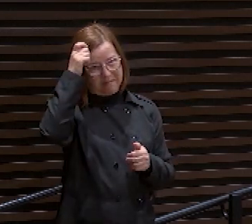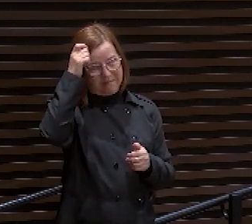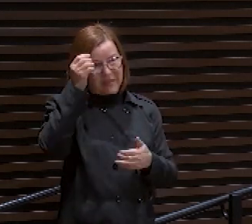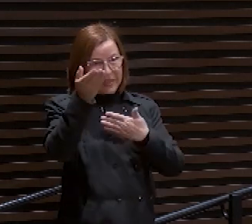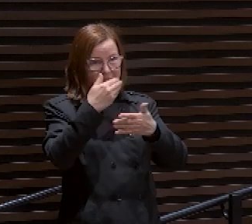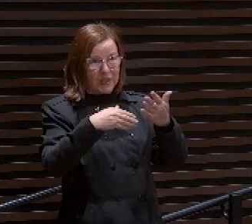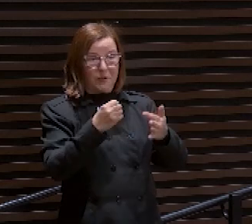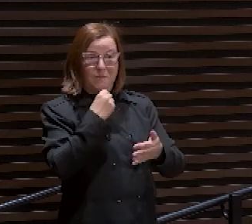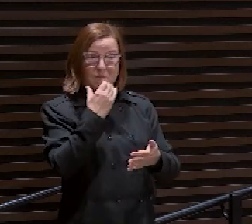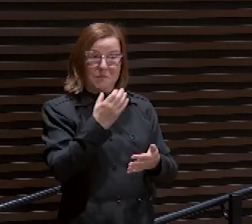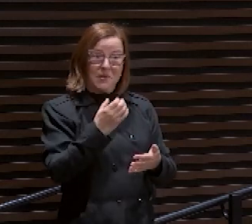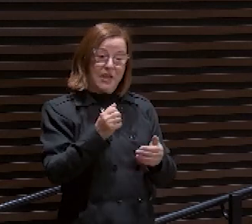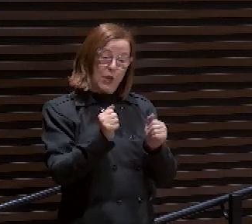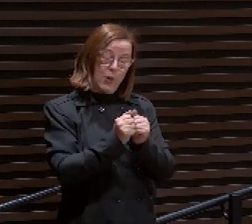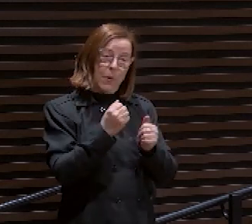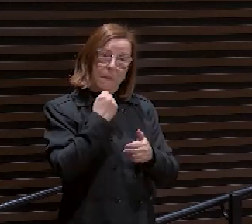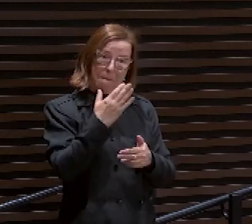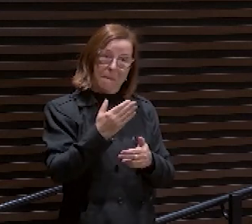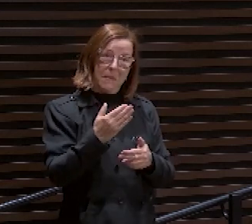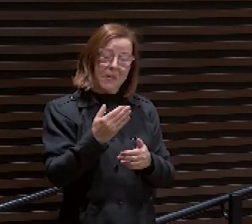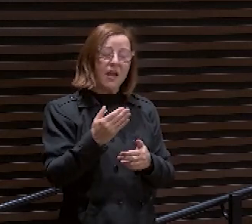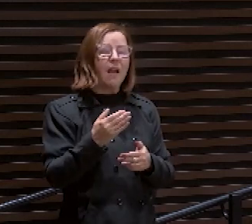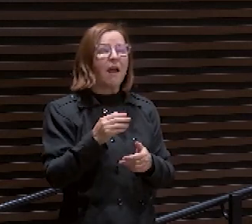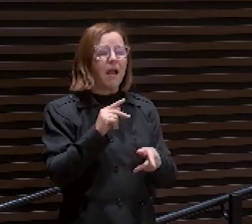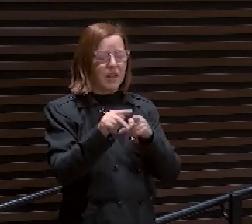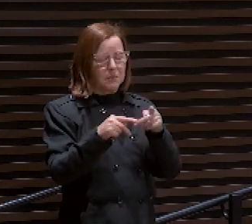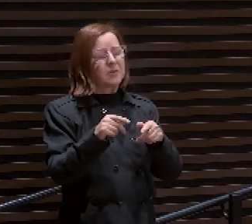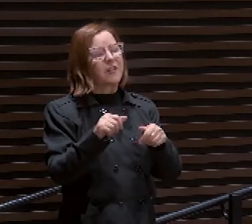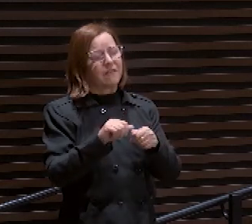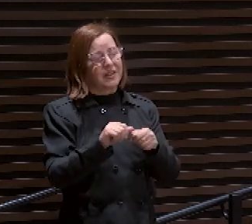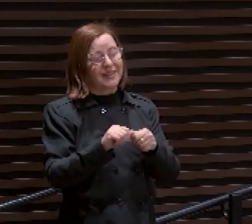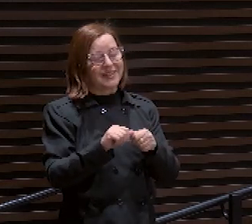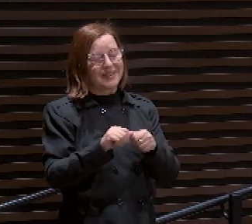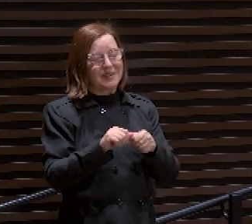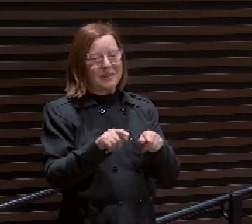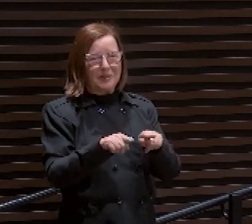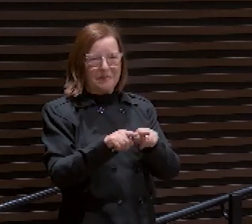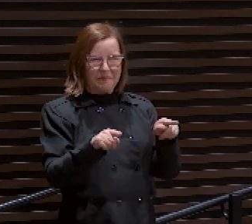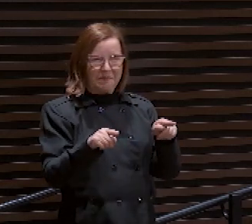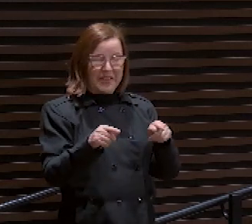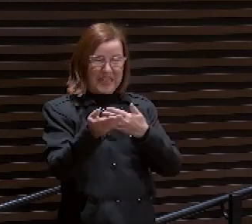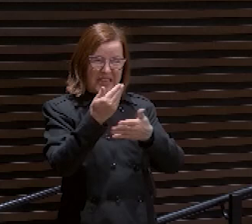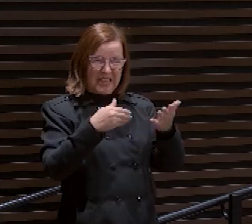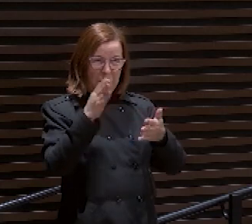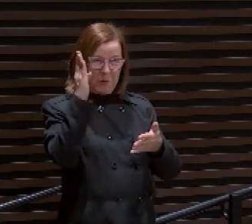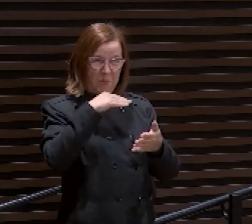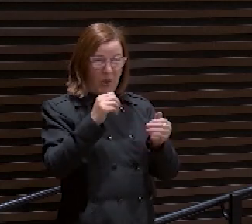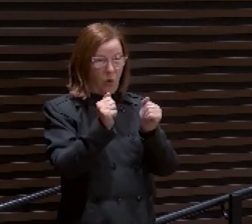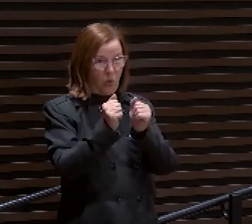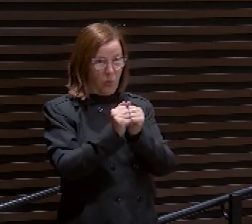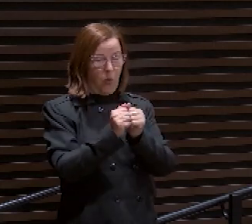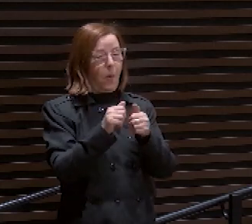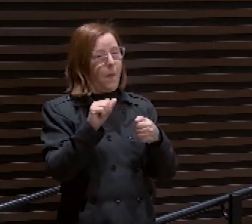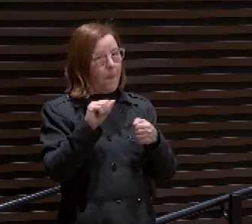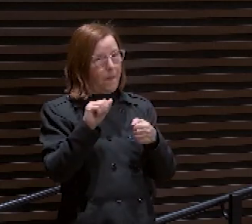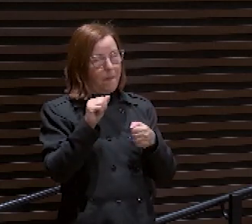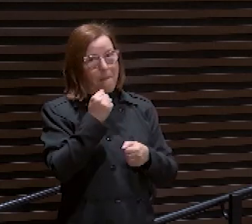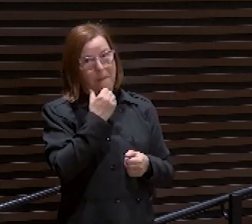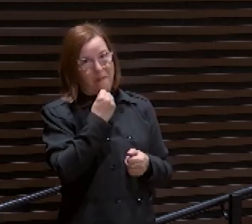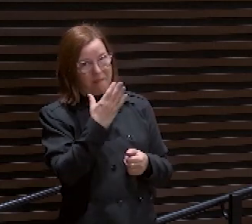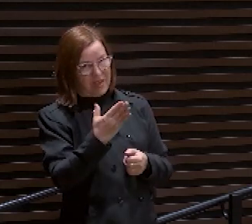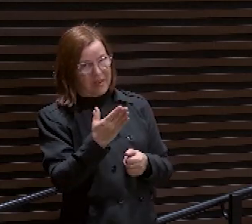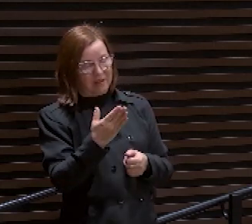é humano. E retribuir o mal com o bem é divino. Amados, se nós não vivermos esse